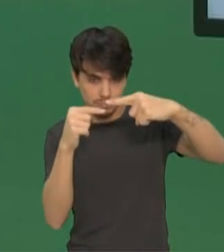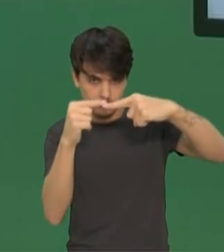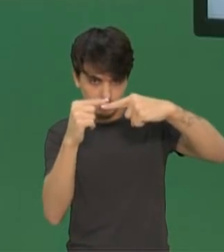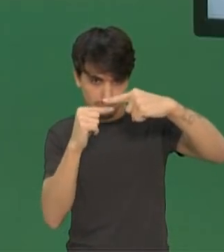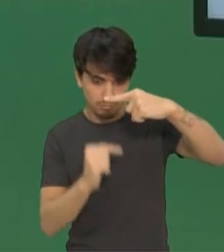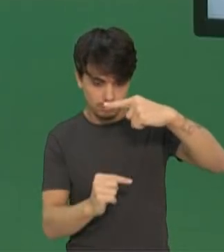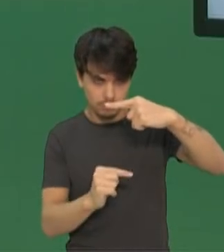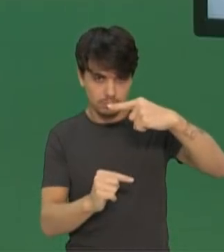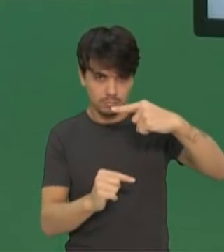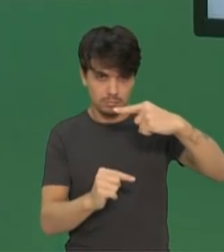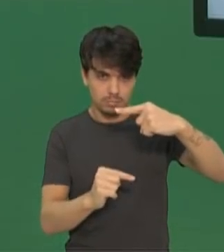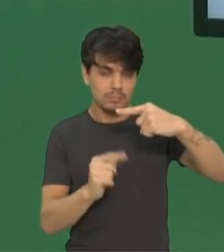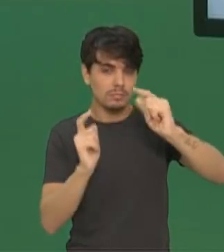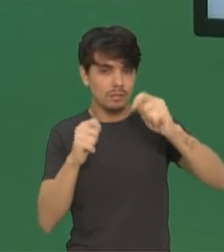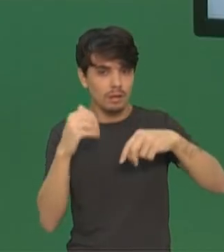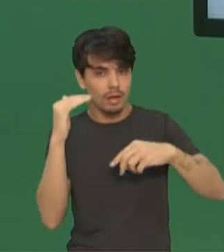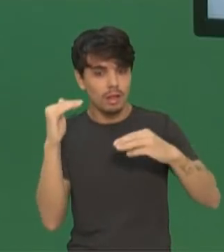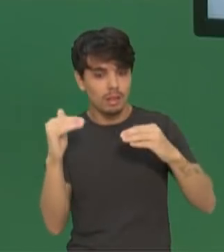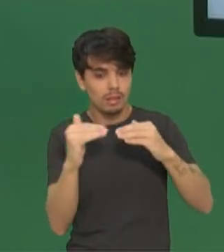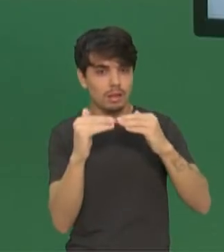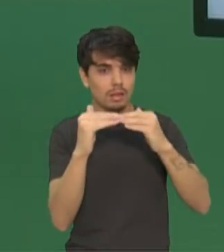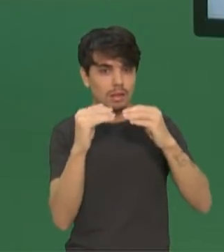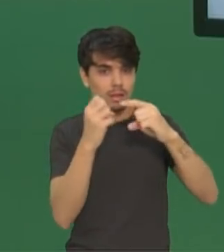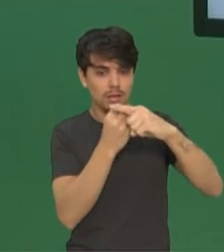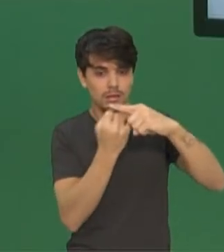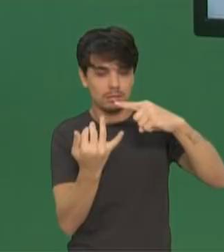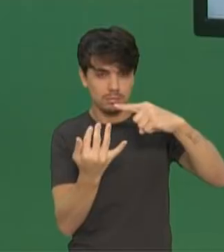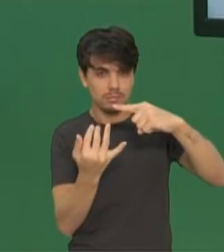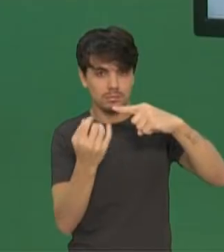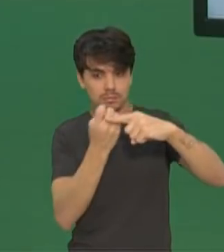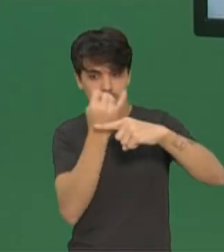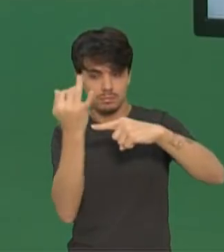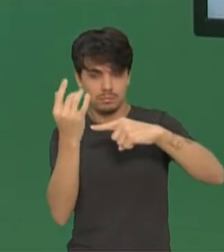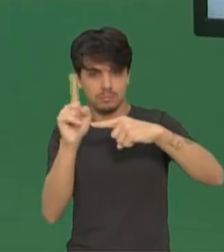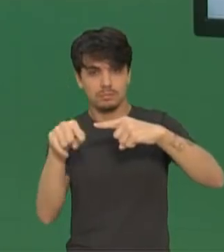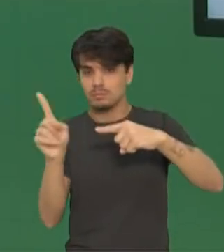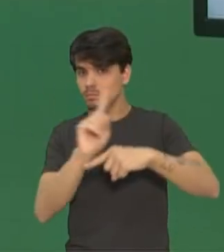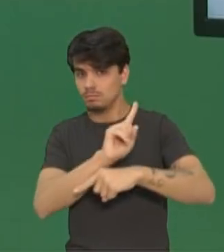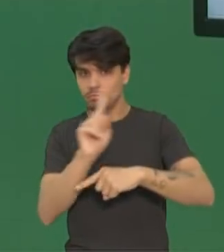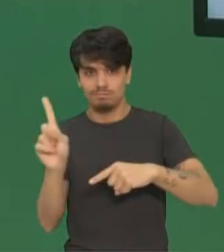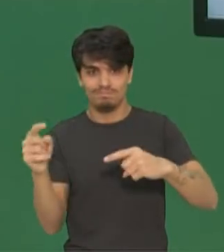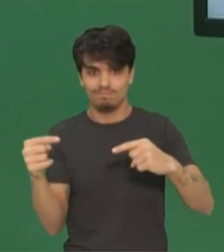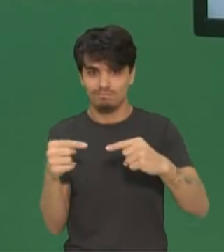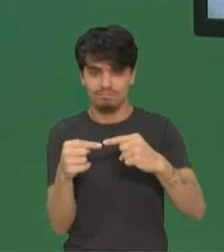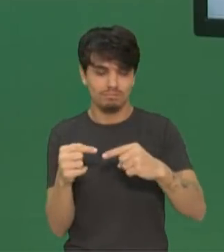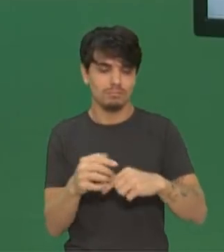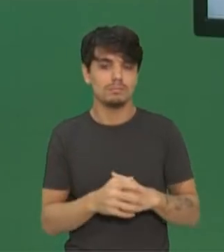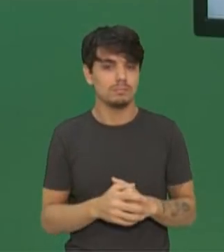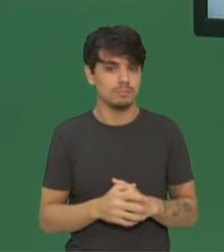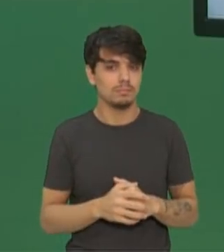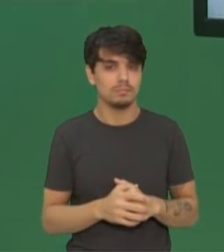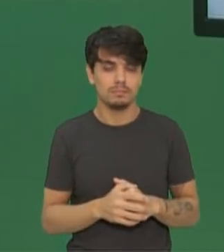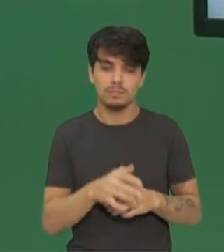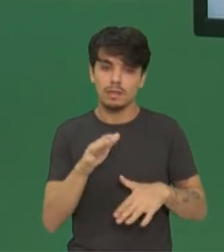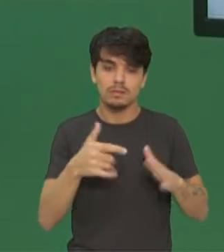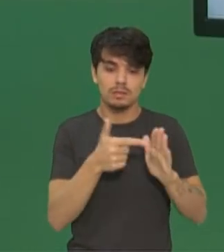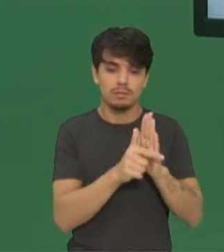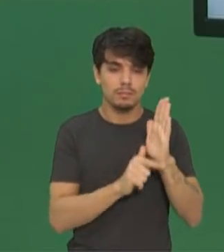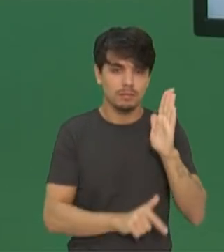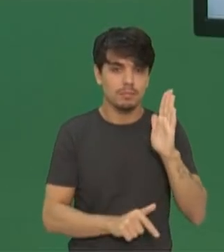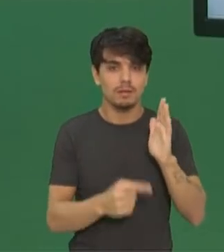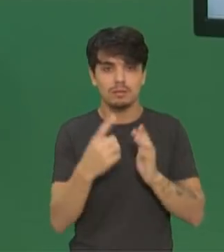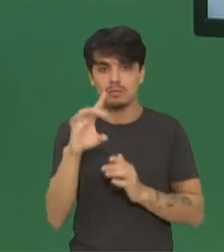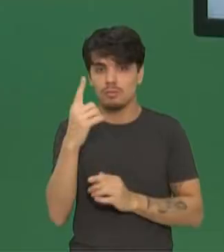daí subentende-se que também é esse número da outra fração. E, na verdade, não é. Às vezes dá para simplificar uma